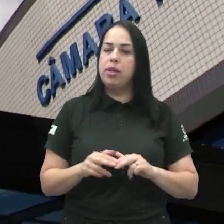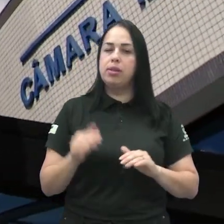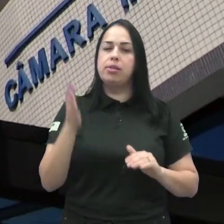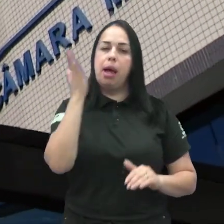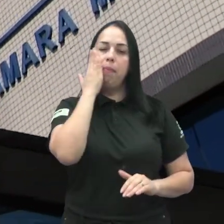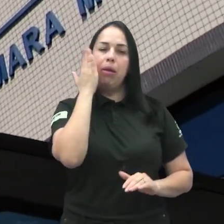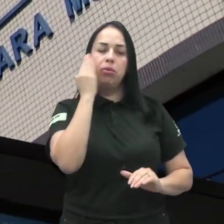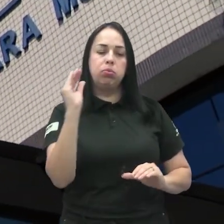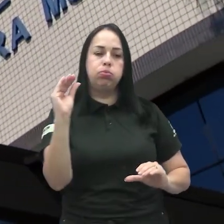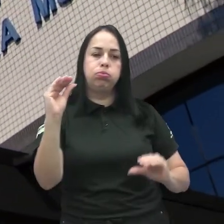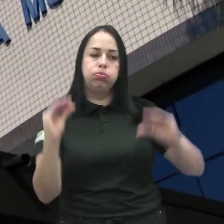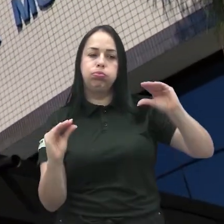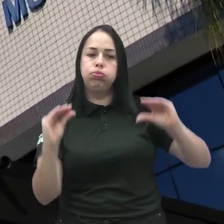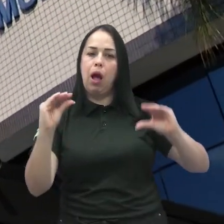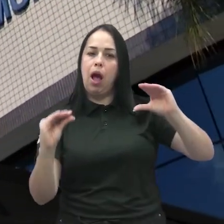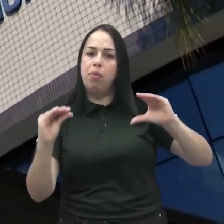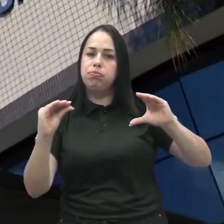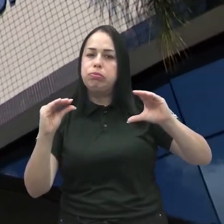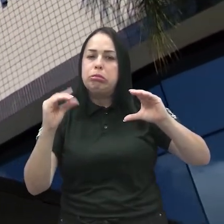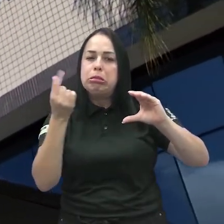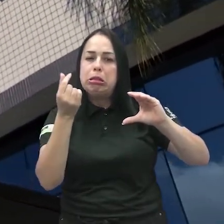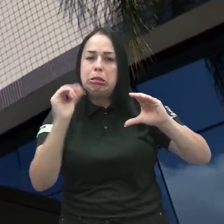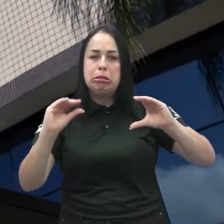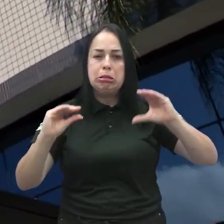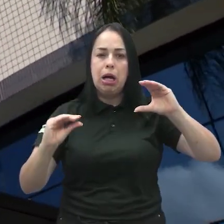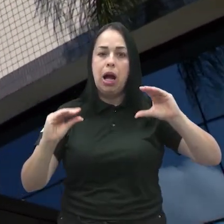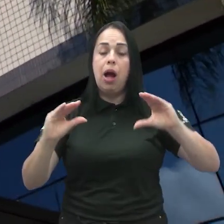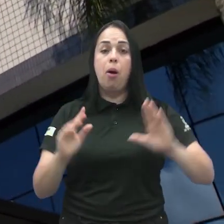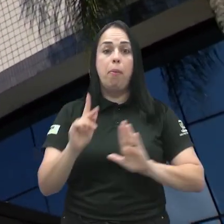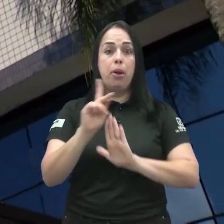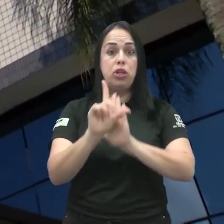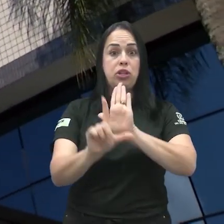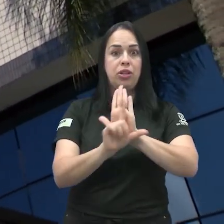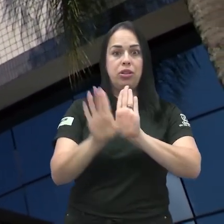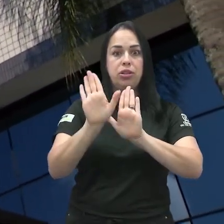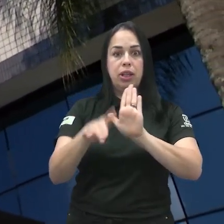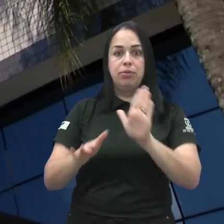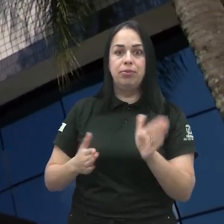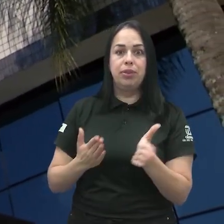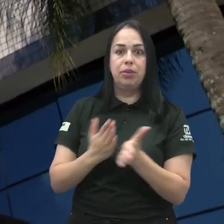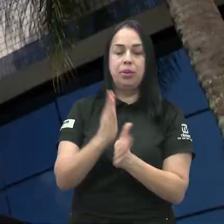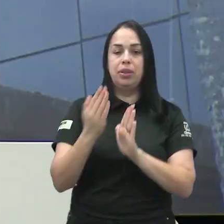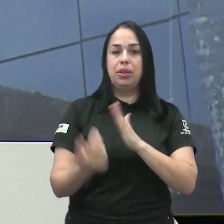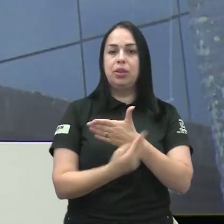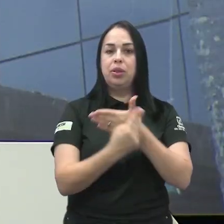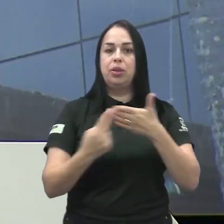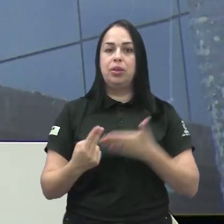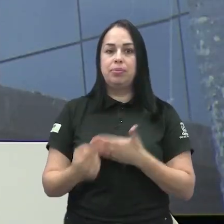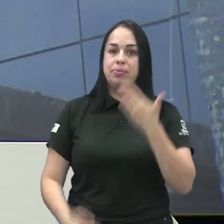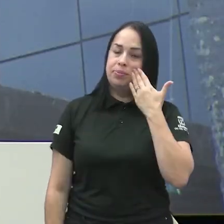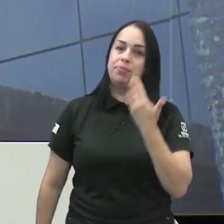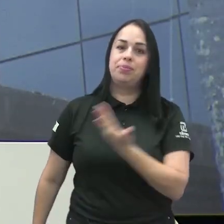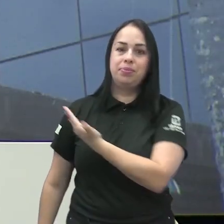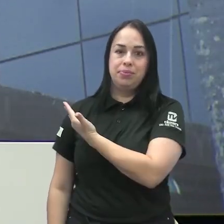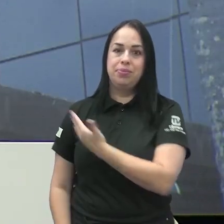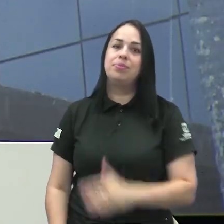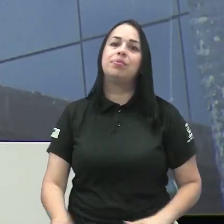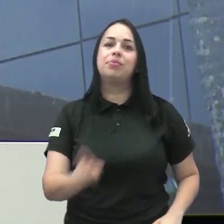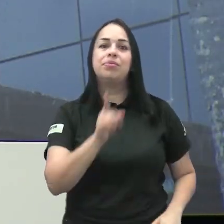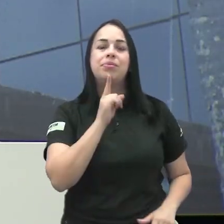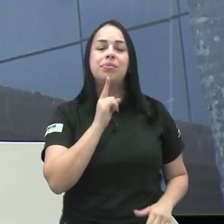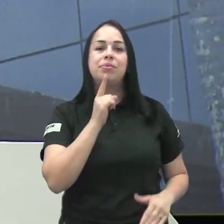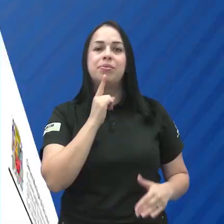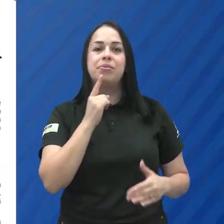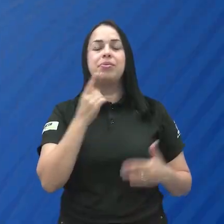dessa disparidade nos valores das premiações, a Câmara Municipal aprovou um projeto de lei de autoria do vereador